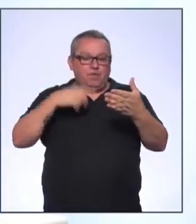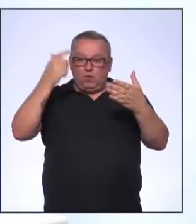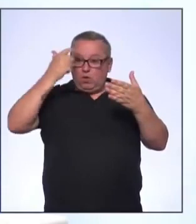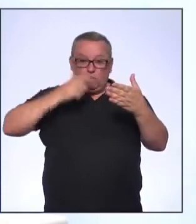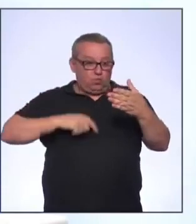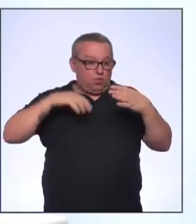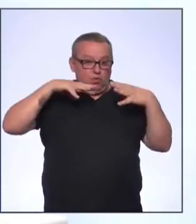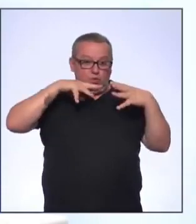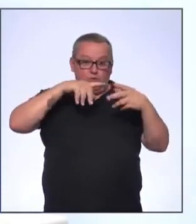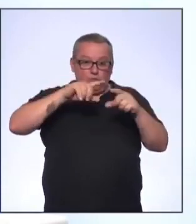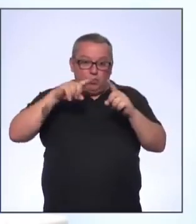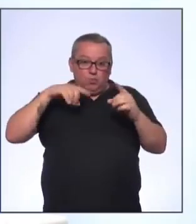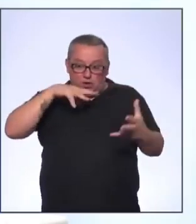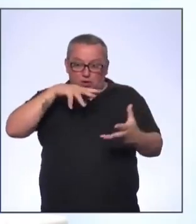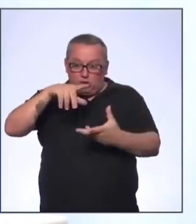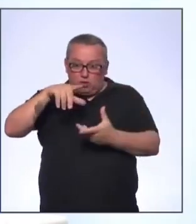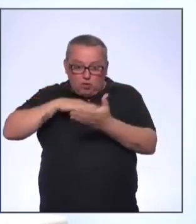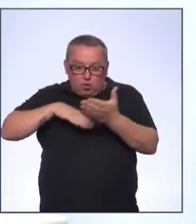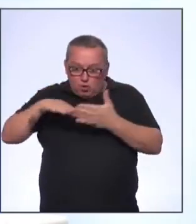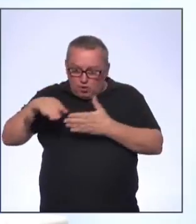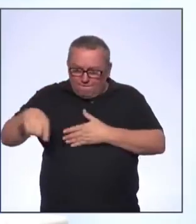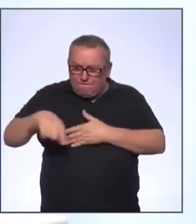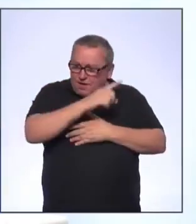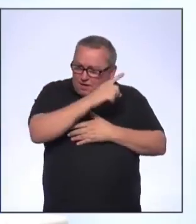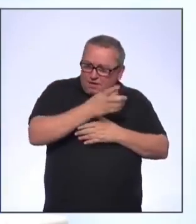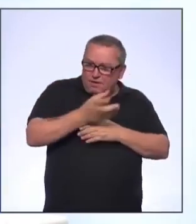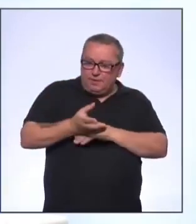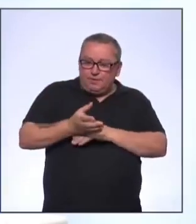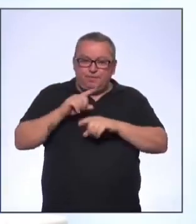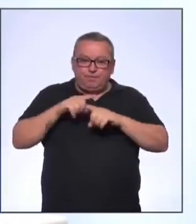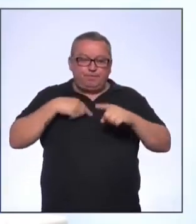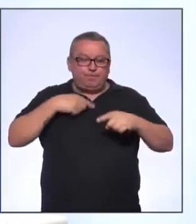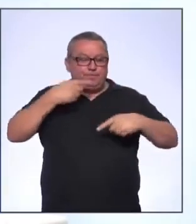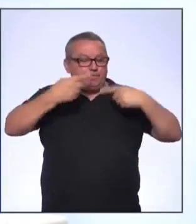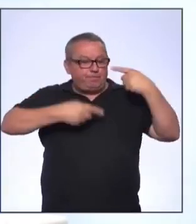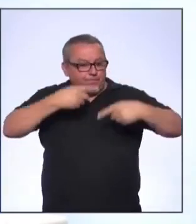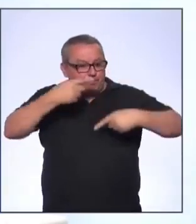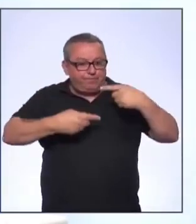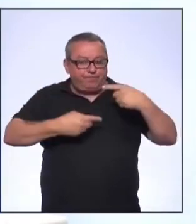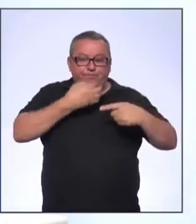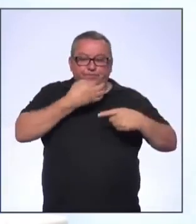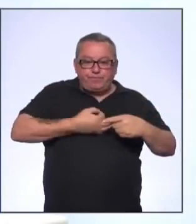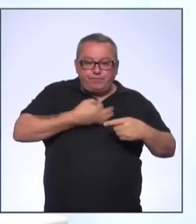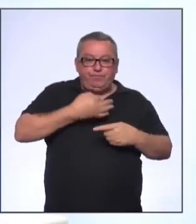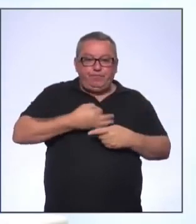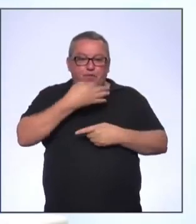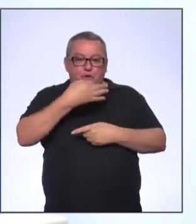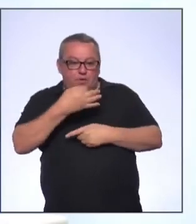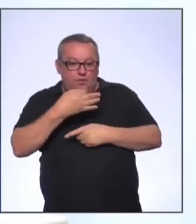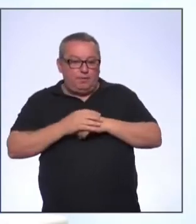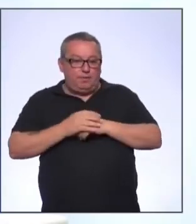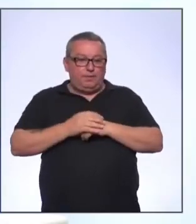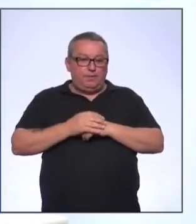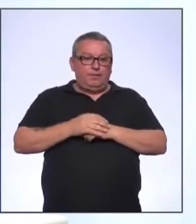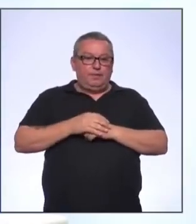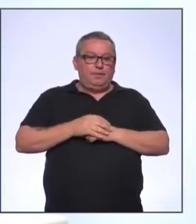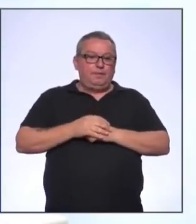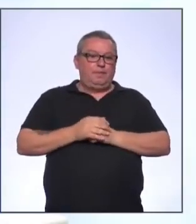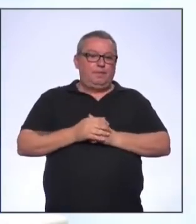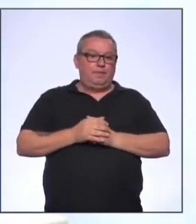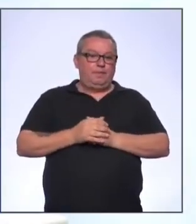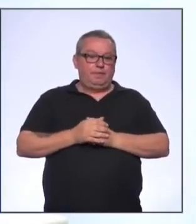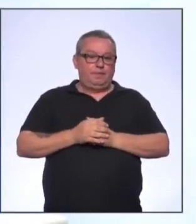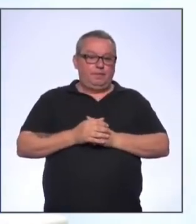mas todo mundo vai. É um argumento. E você vai debatendo e contra-argumentando. Argumentando, contra-argumentando. Argumentando e